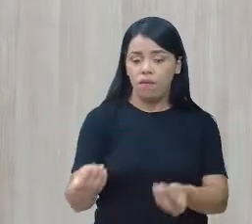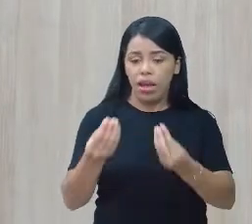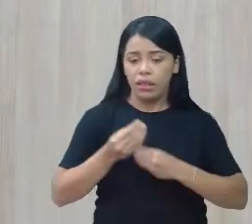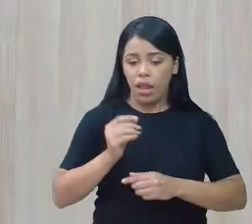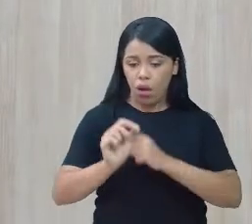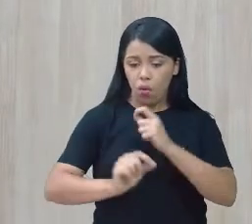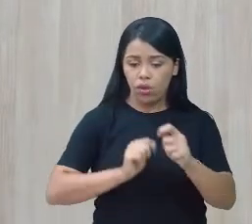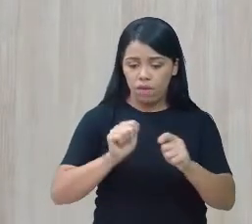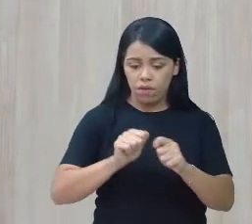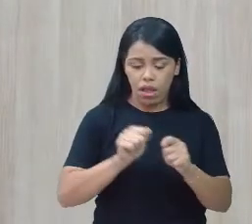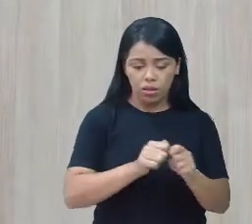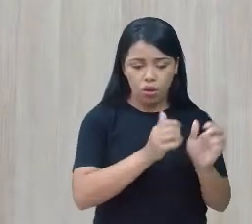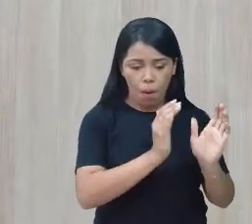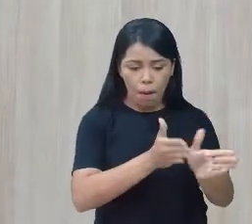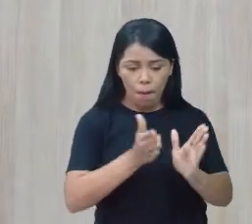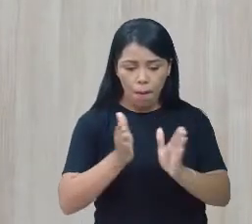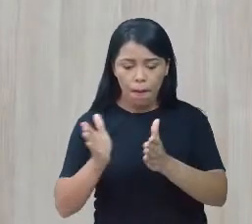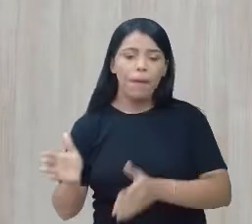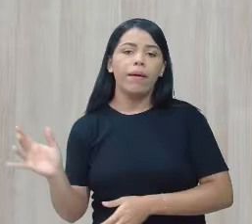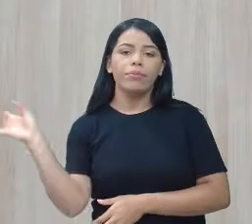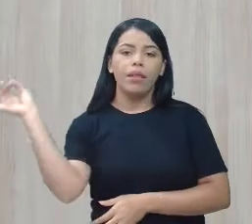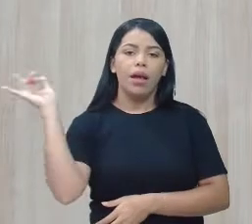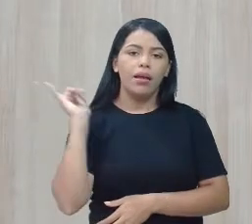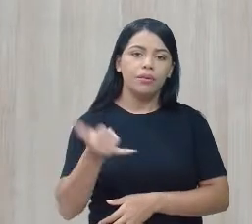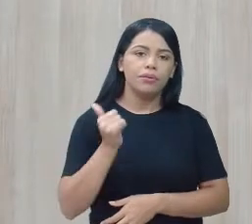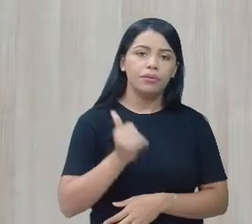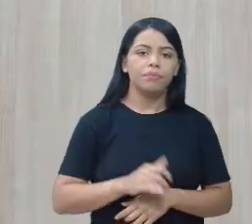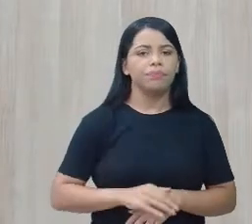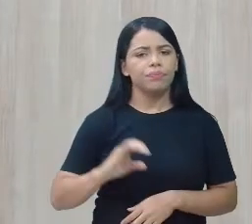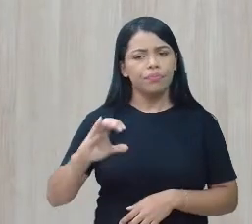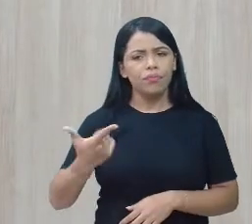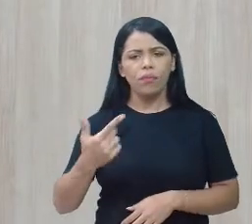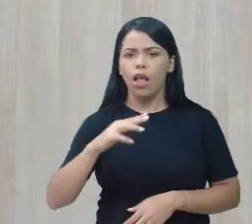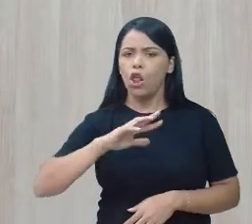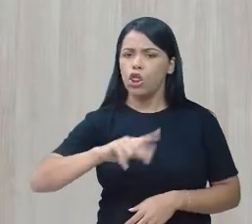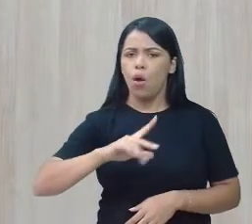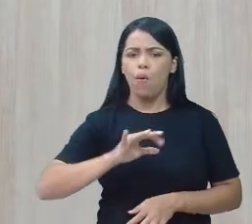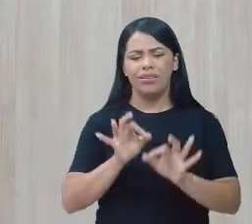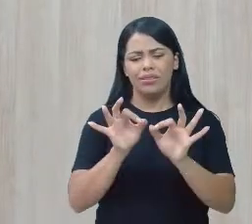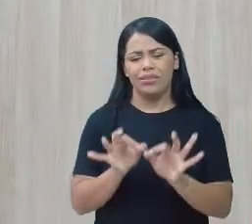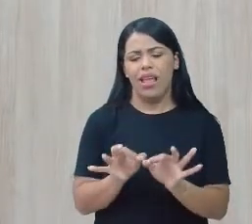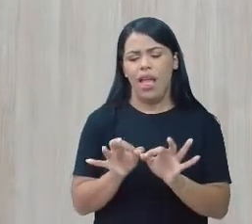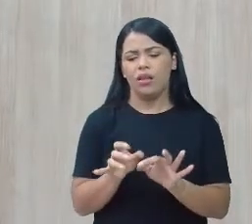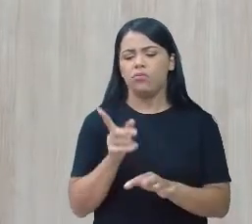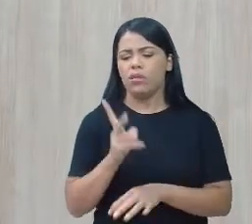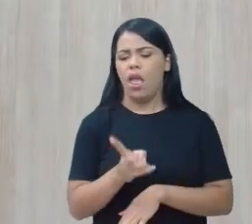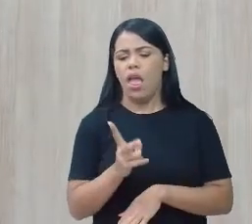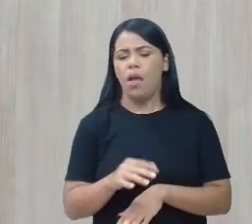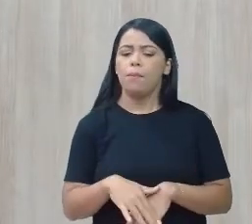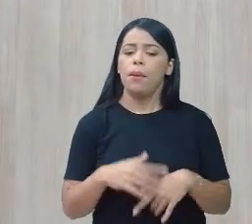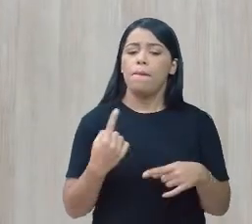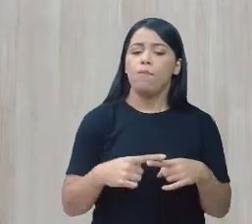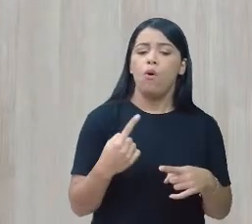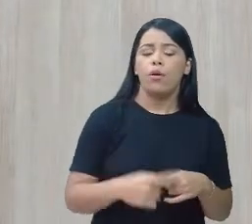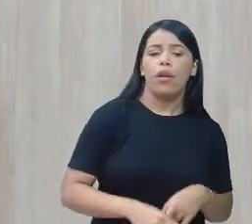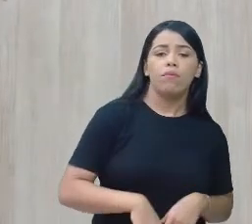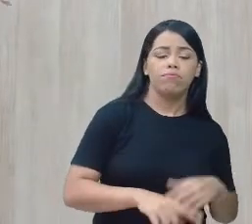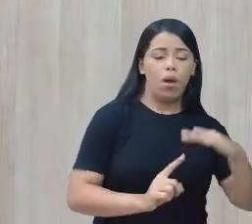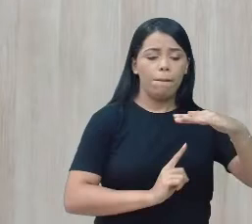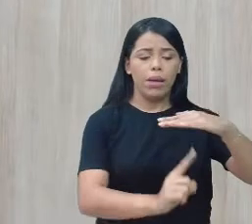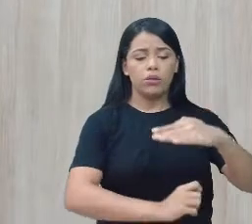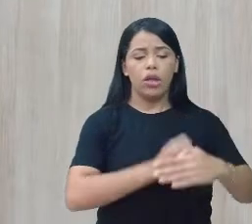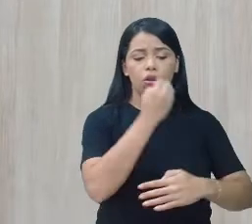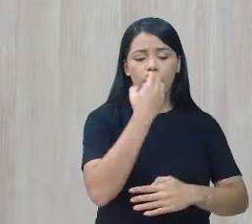ao longo da narrativa. É claro que isso tem aí, isso aí não é fixo, tá certo? Uma personagem que foi boa pode ter um final triste, Vivi?